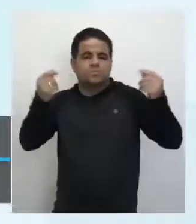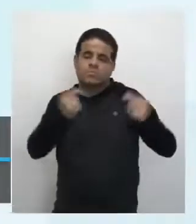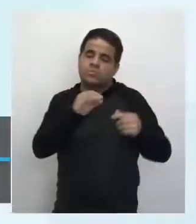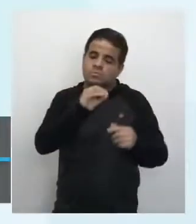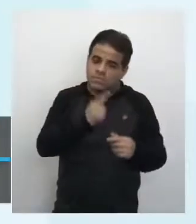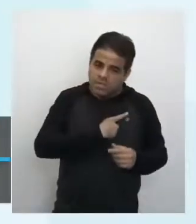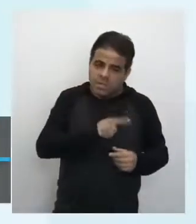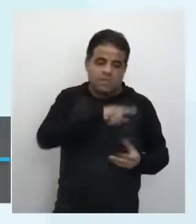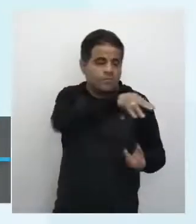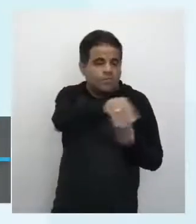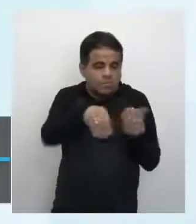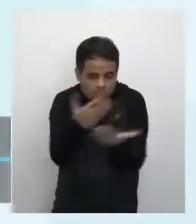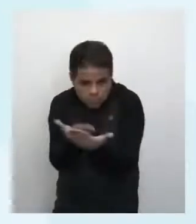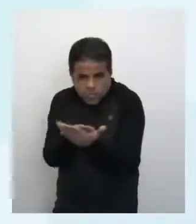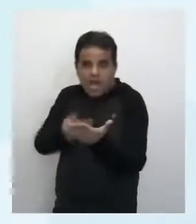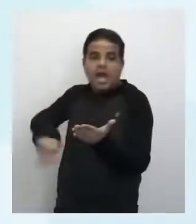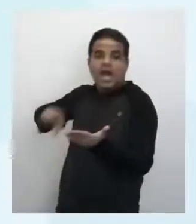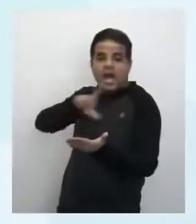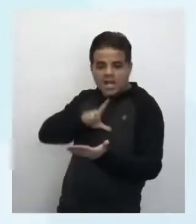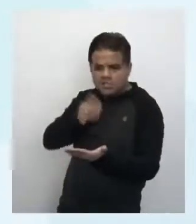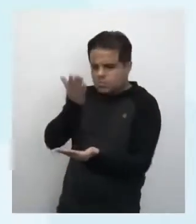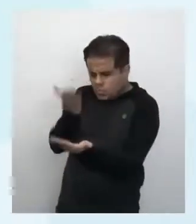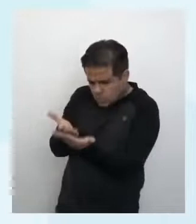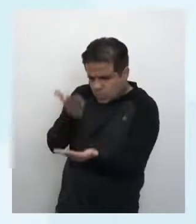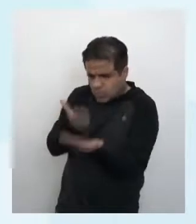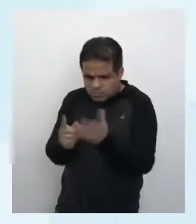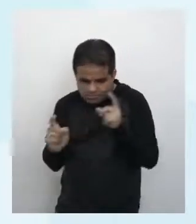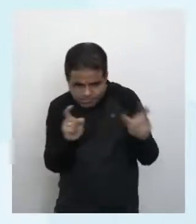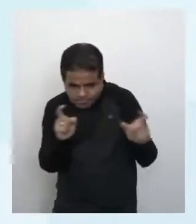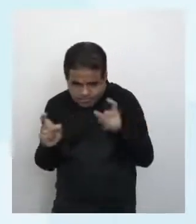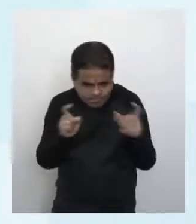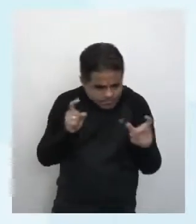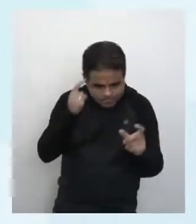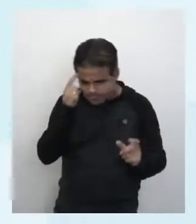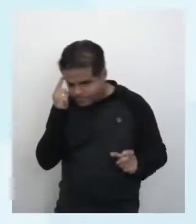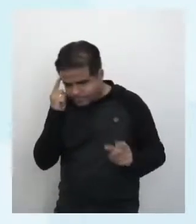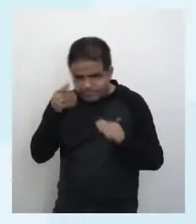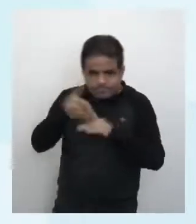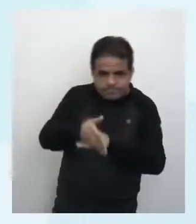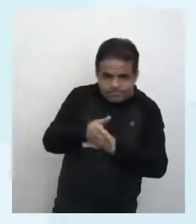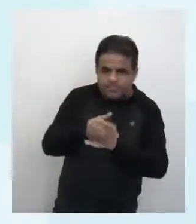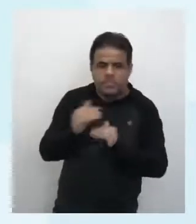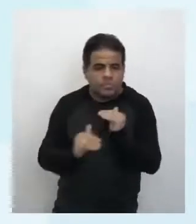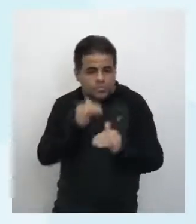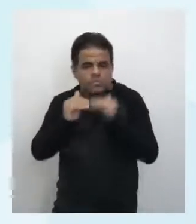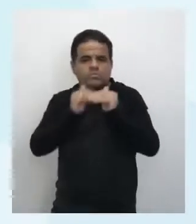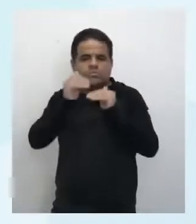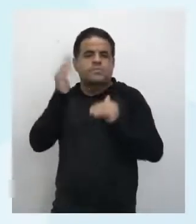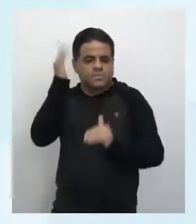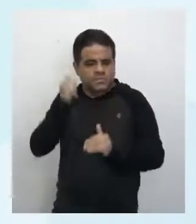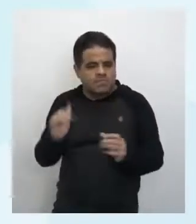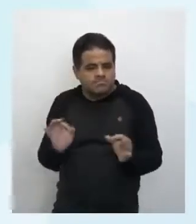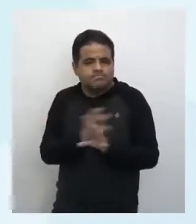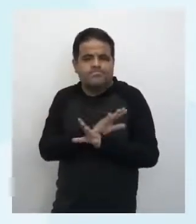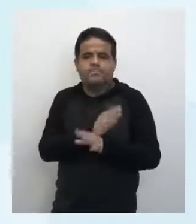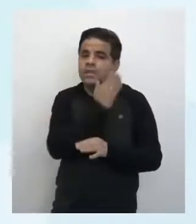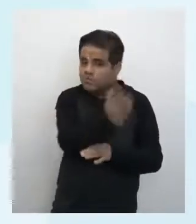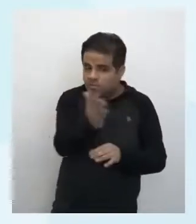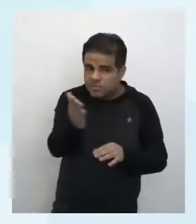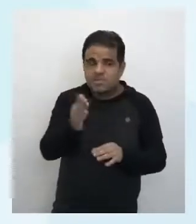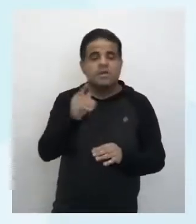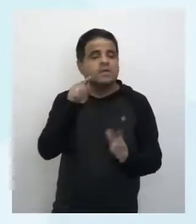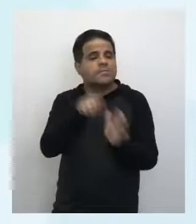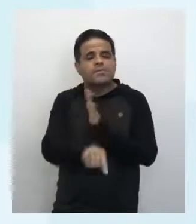houve então um estudo anterior para que eles, né, entrem no mercado ou sejam desenvolvidos, né? Então aí para vocês, gente, olha